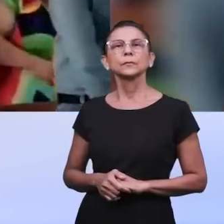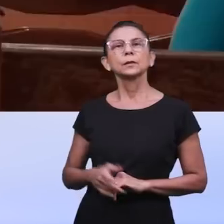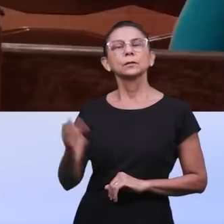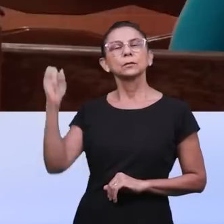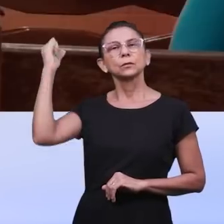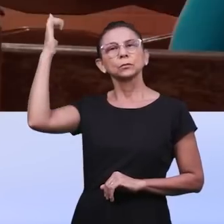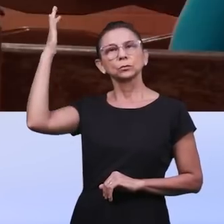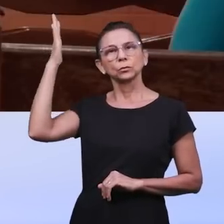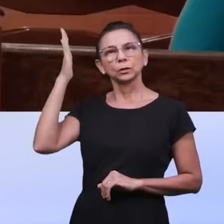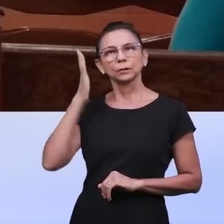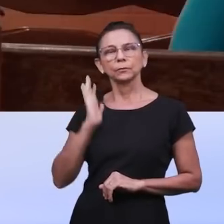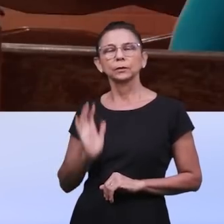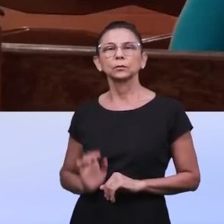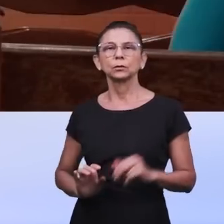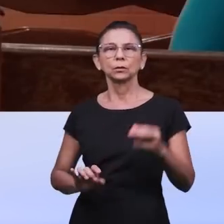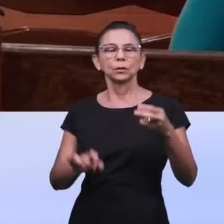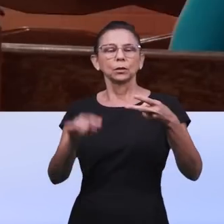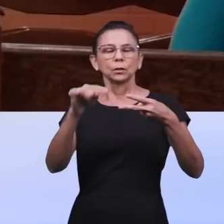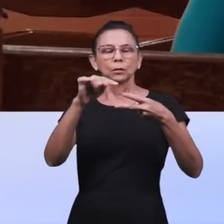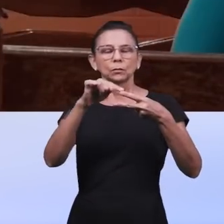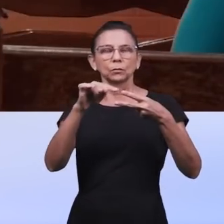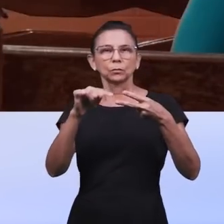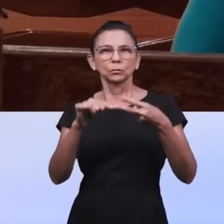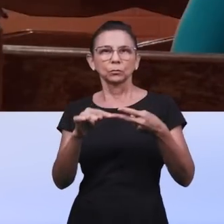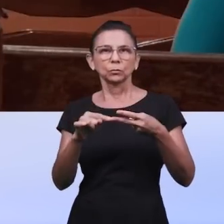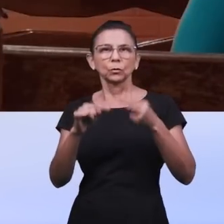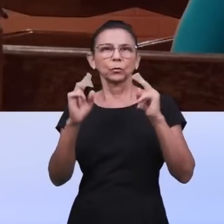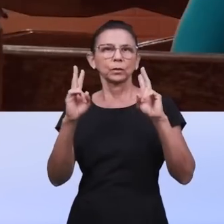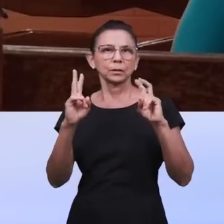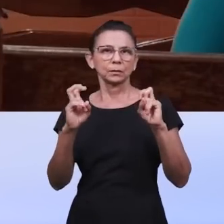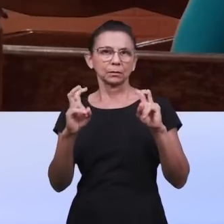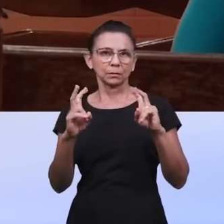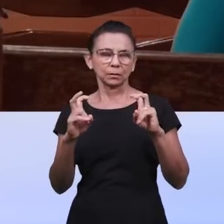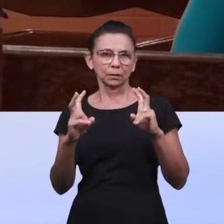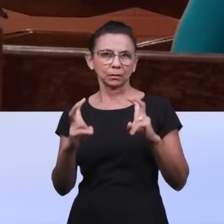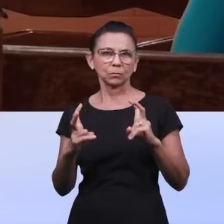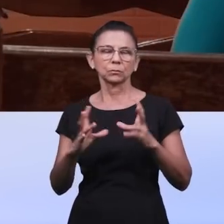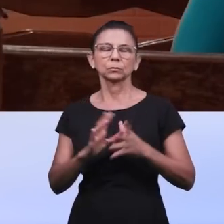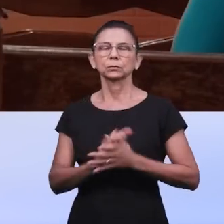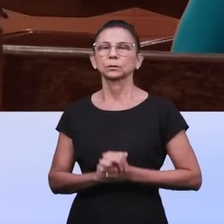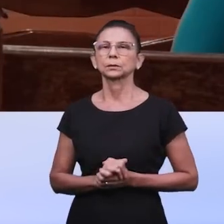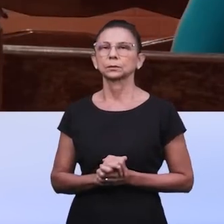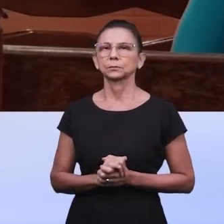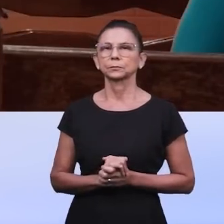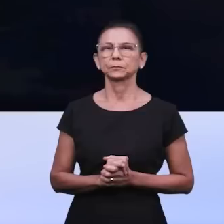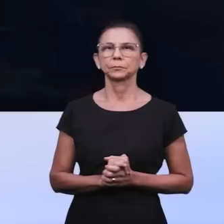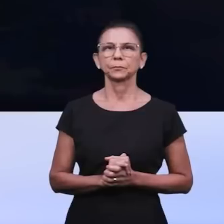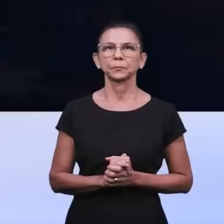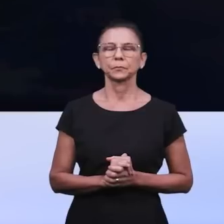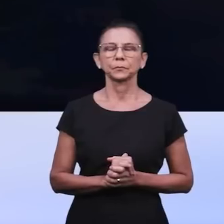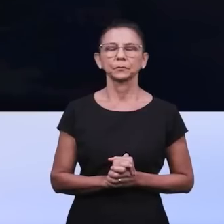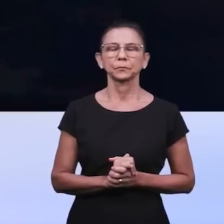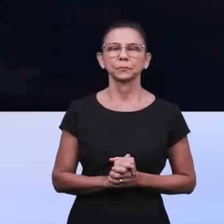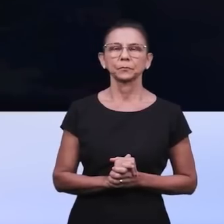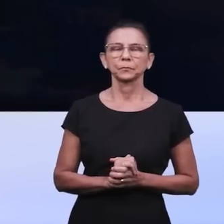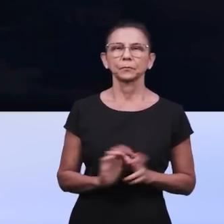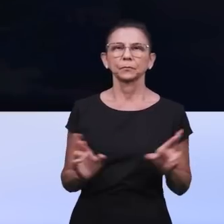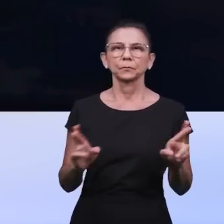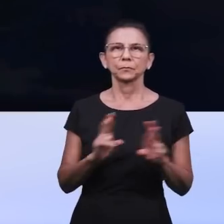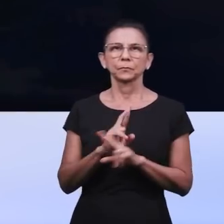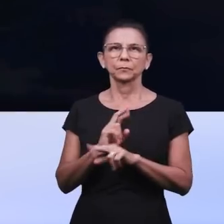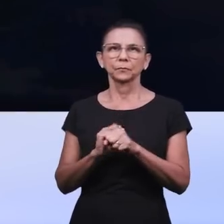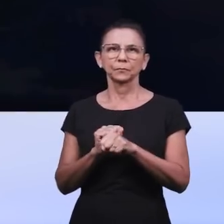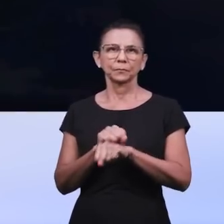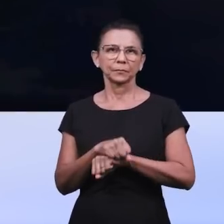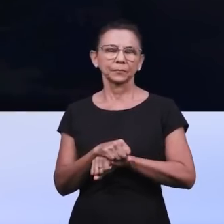presente. Cumprindo a orientação do Senhor, foram trazidos 2 assuntos, sendo o primeiro, lavrador é o primeiro a se alimentar, e o